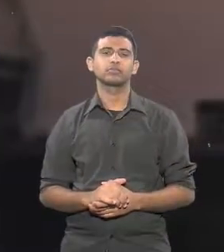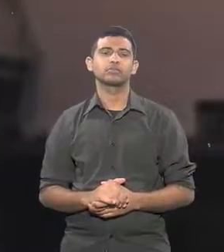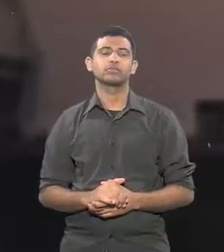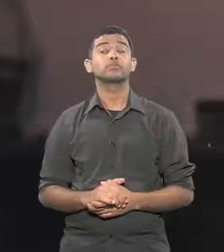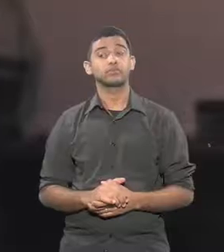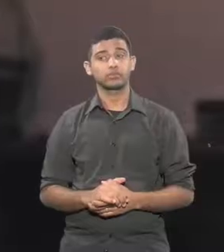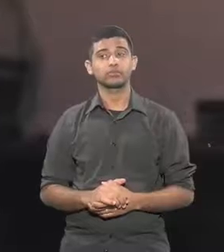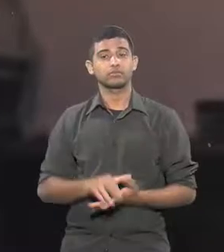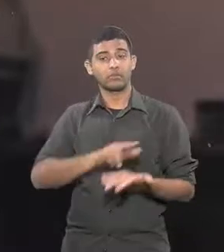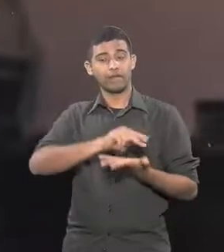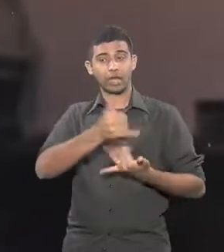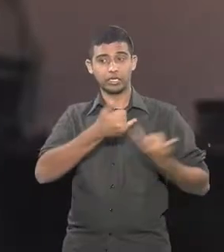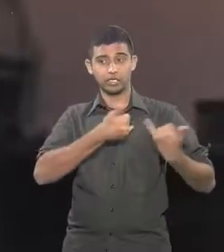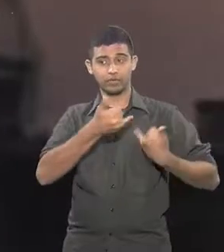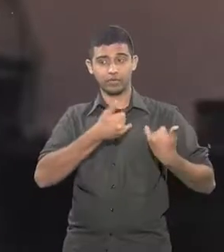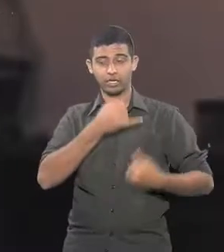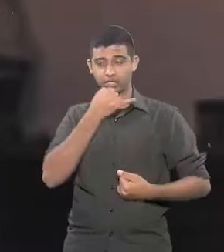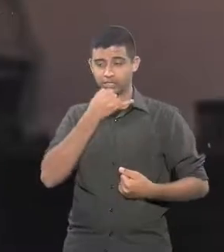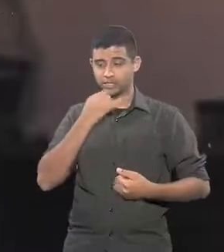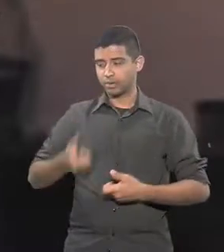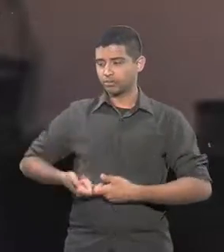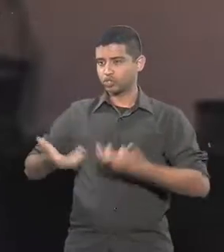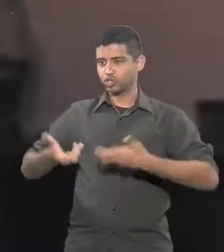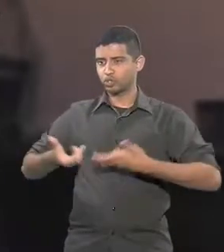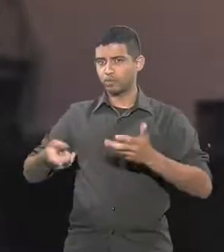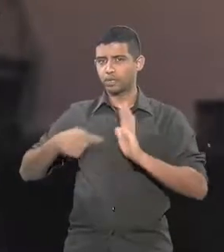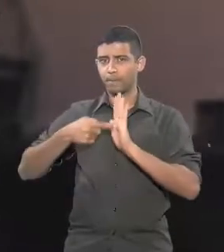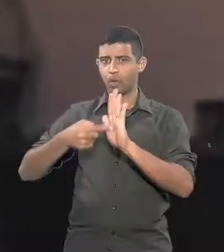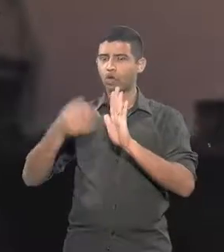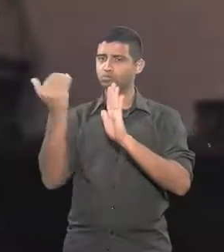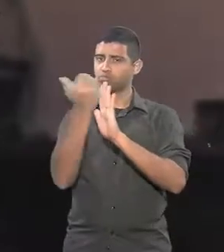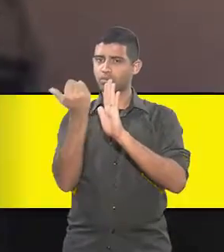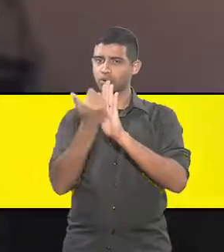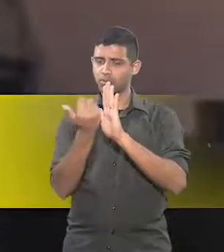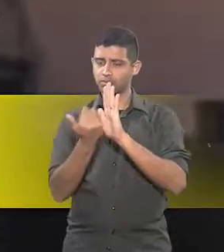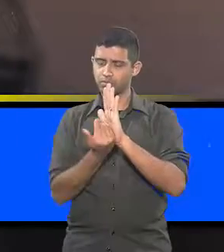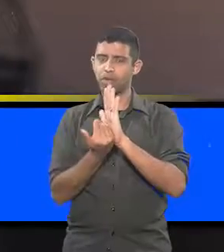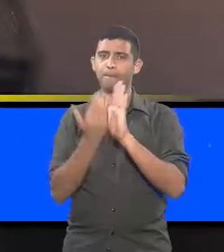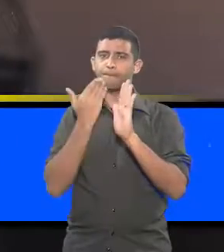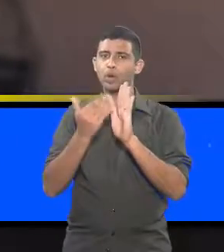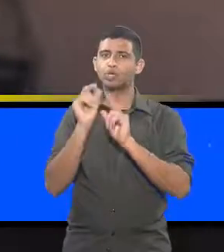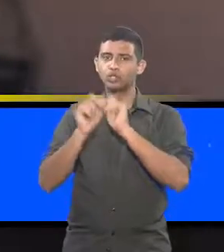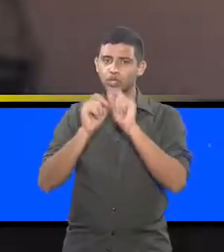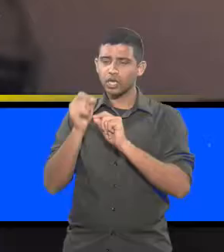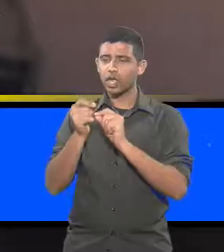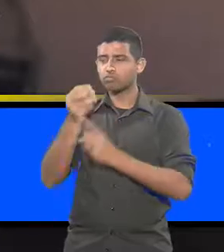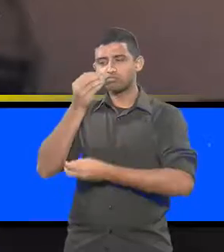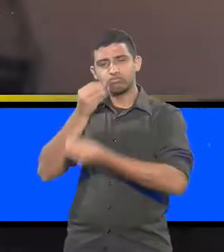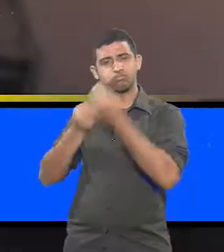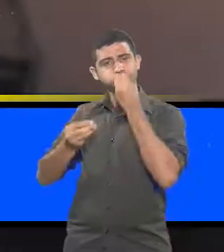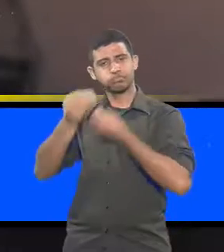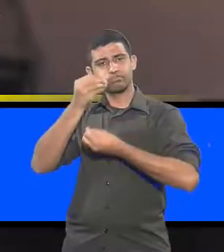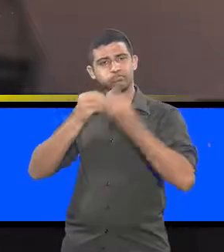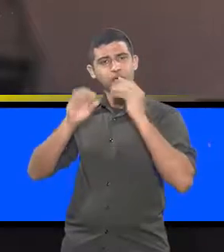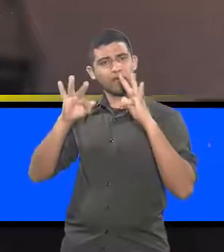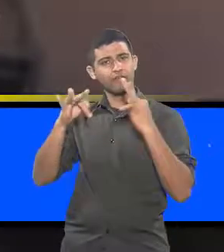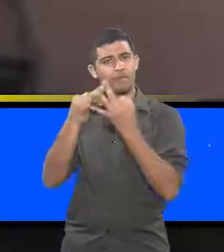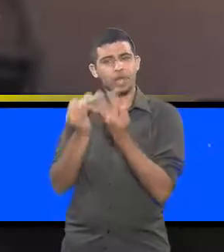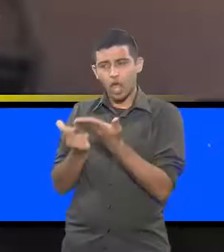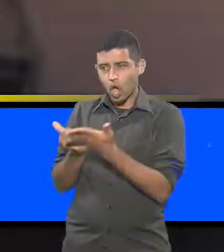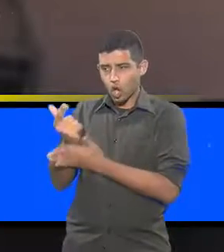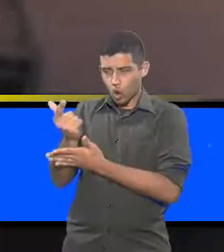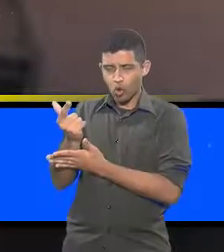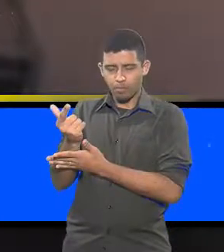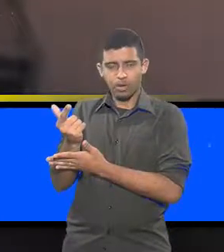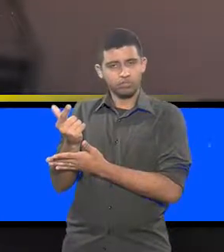Essas informações, por exemplo, essas despesas que a gente traz, né? Elas são referentes aos alimentos que as famílias compram para formar a